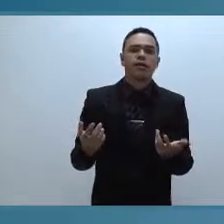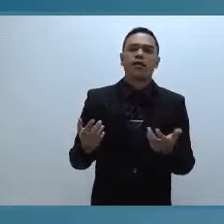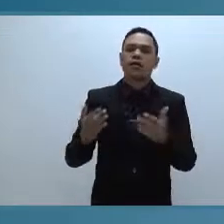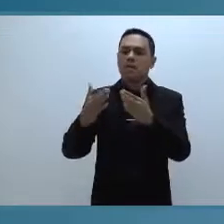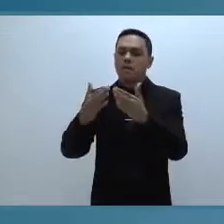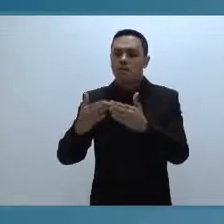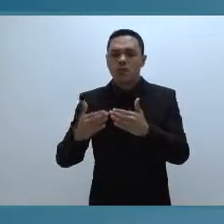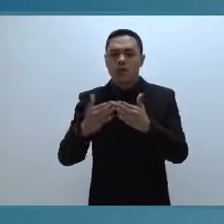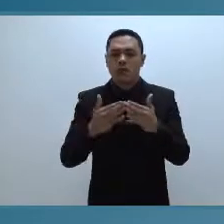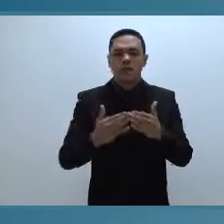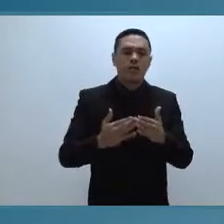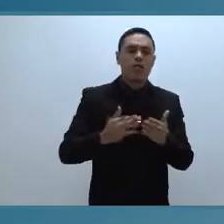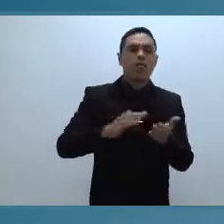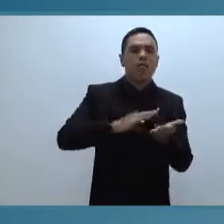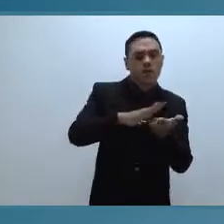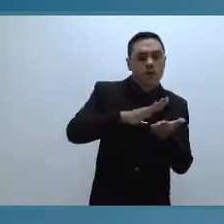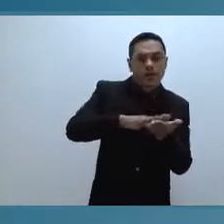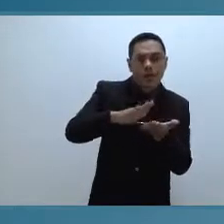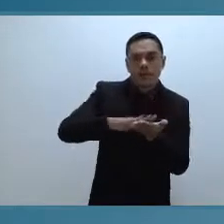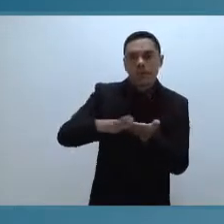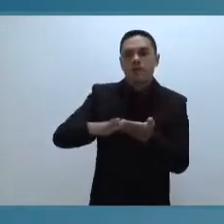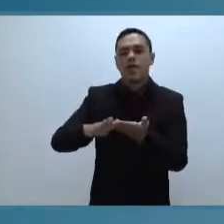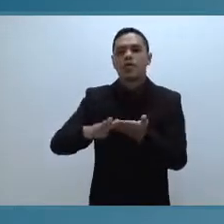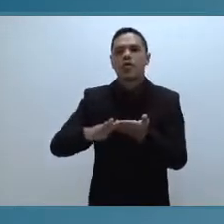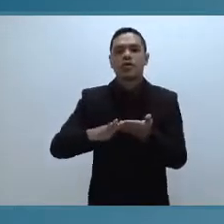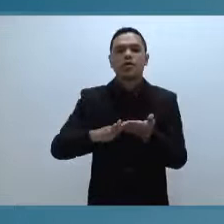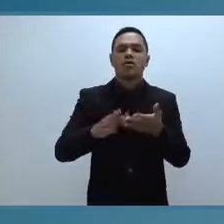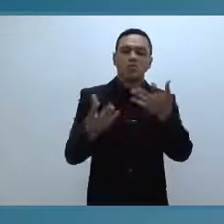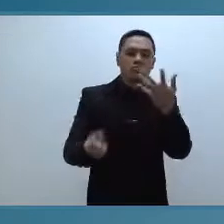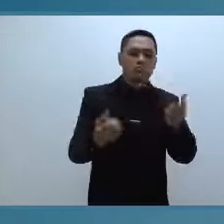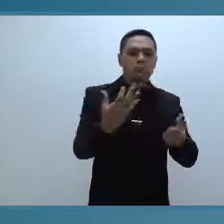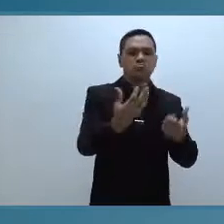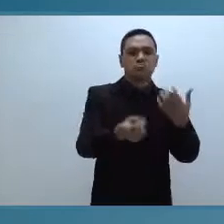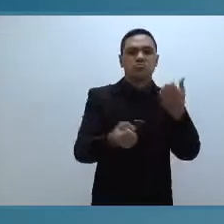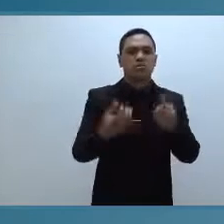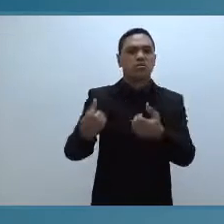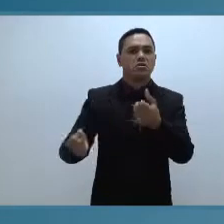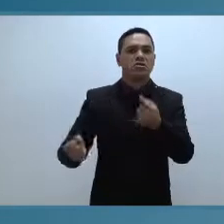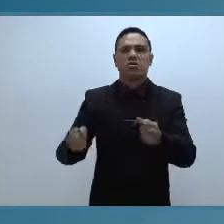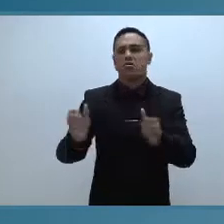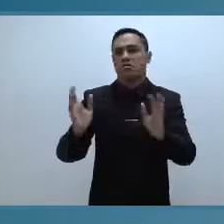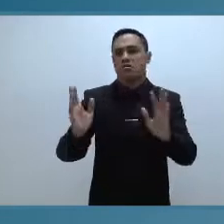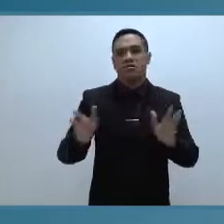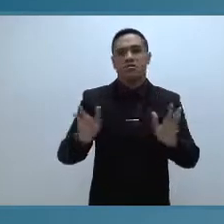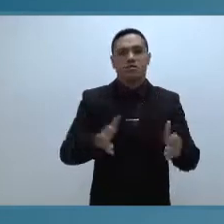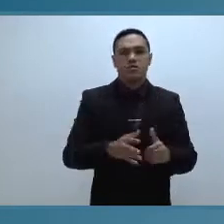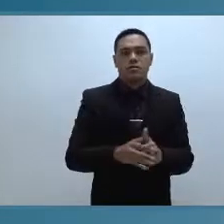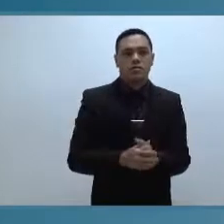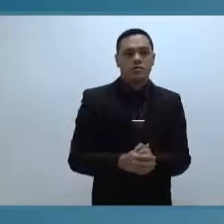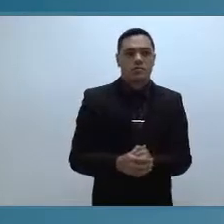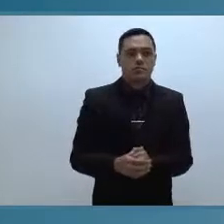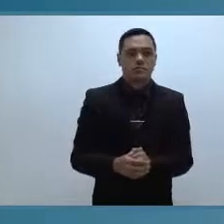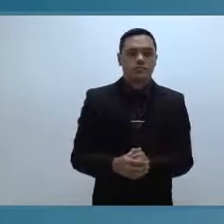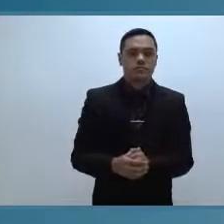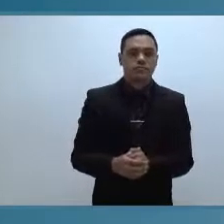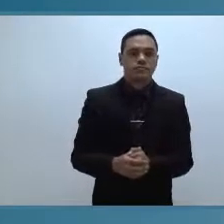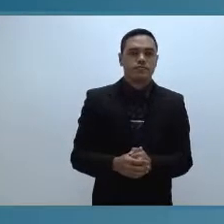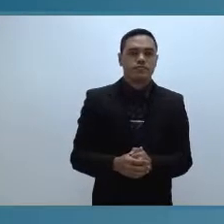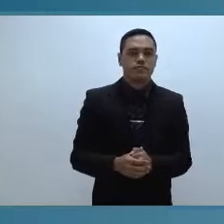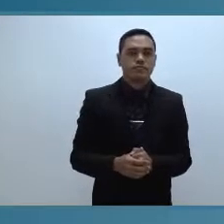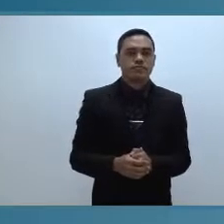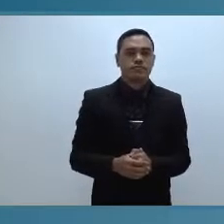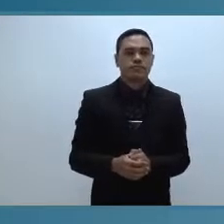deslocamentos com base nesse entendimento. Tá? Com base nesse entendimento.